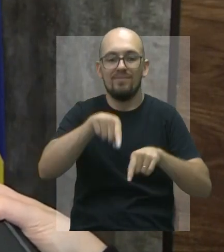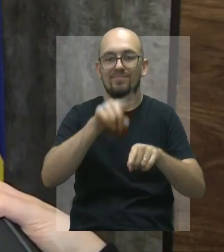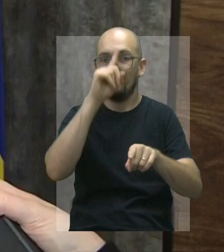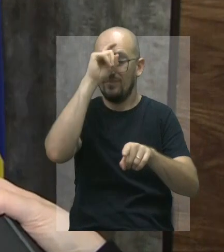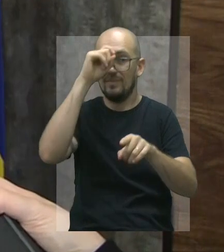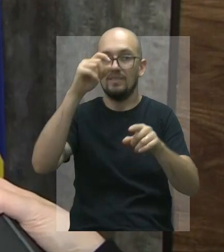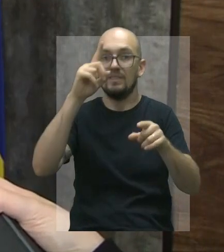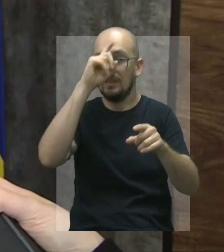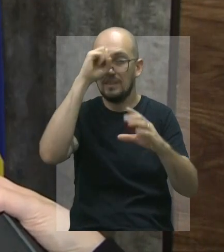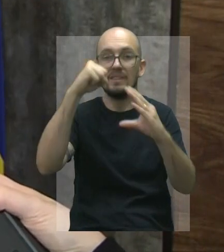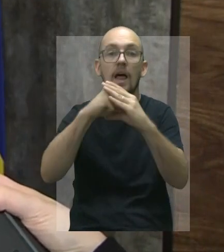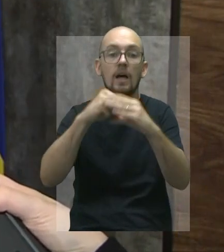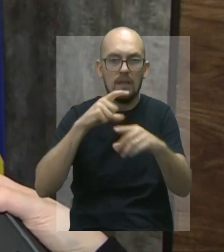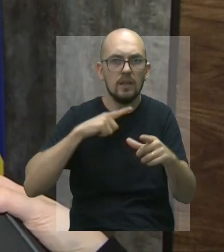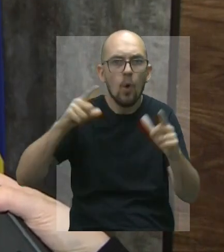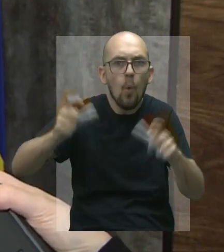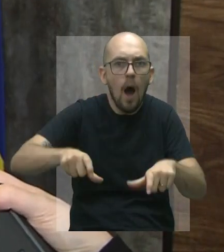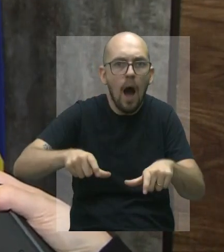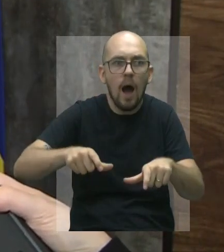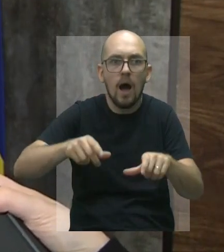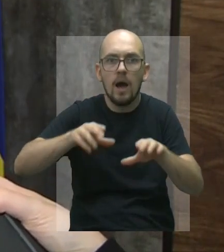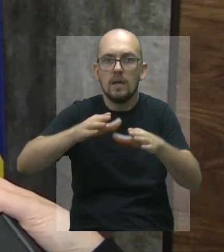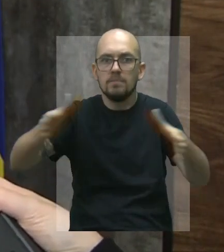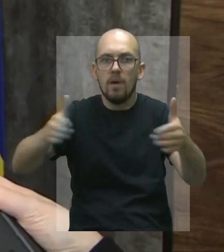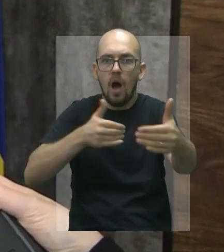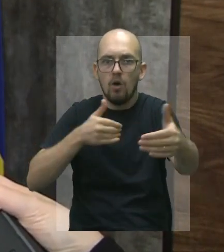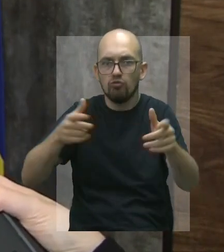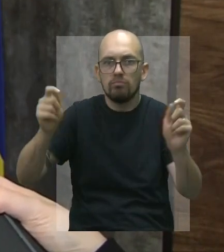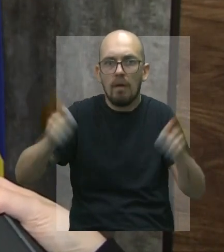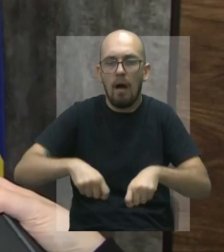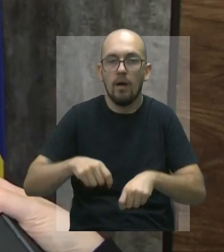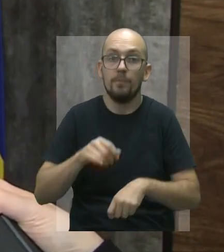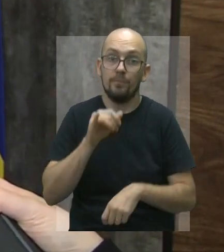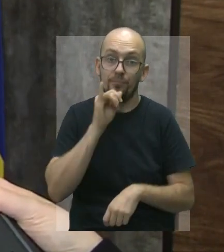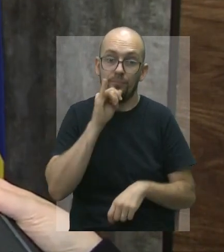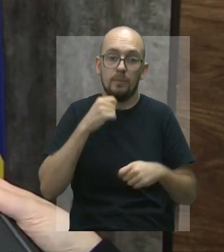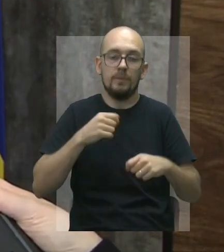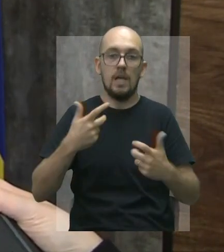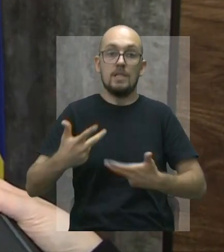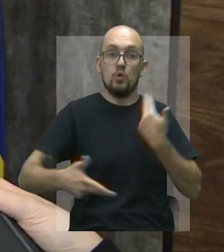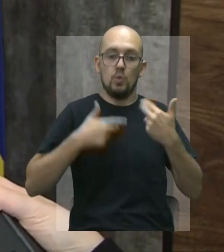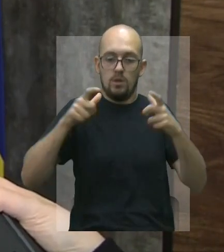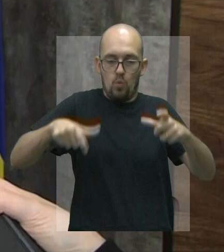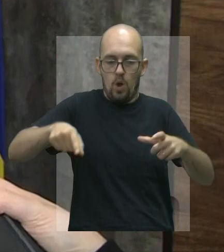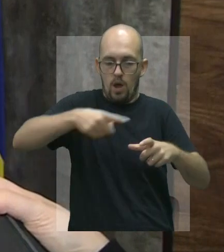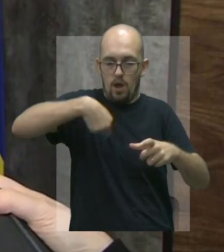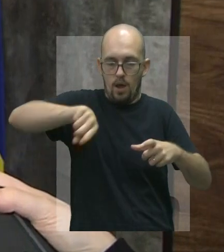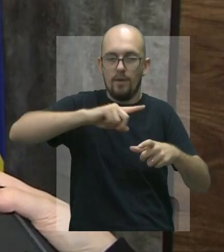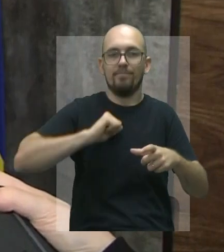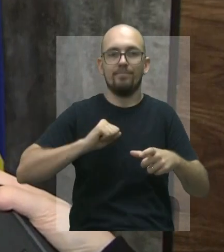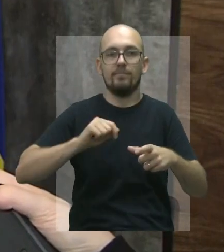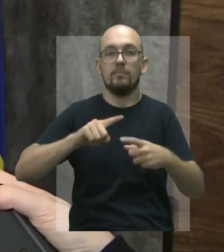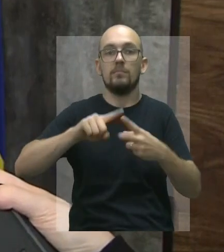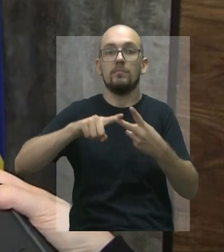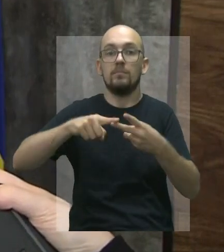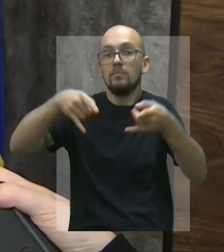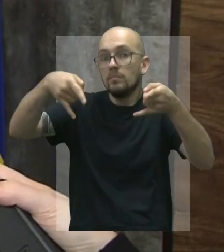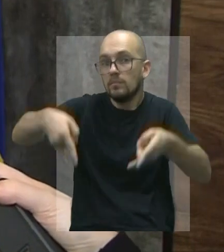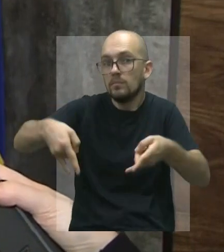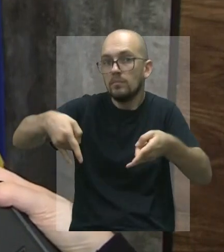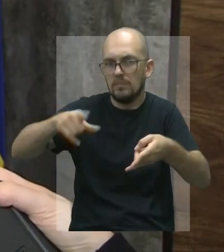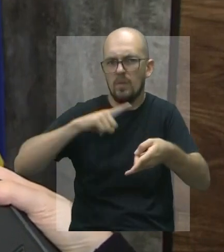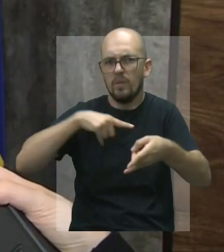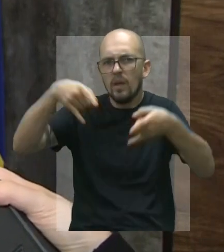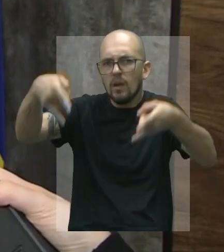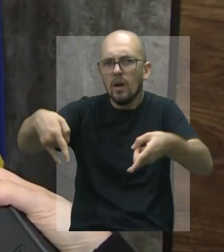ter espaço para atender esses pacientes. Nós precisamos de centro cirúrgico disponibilizado, leito para colocar o